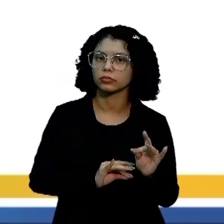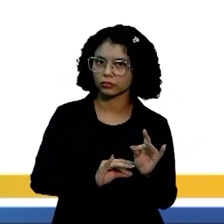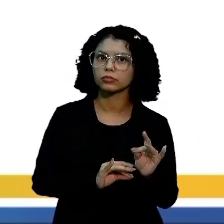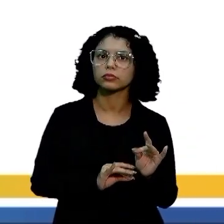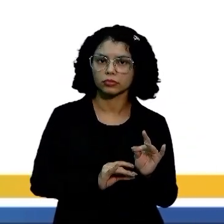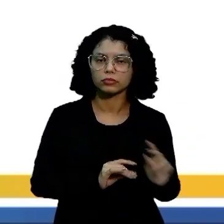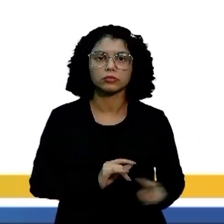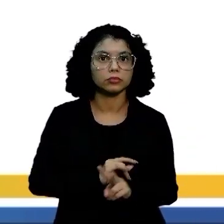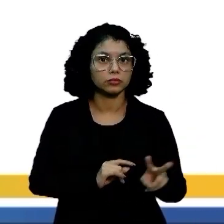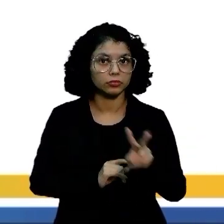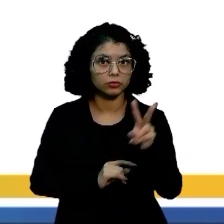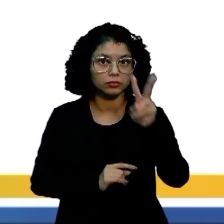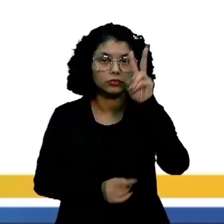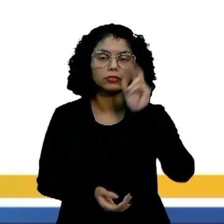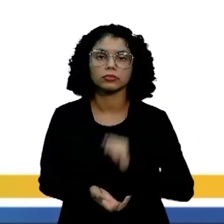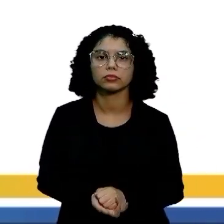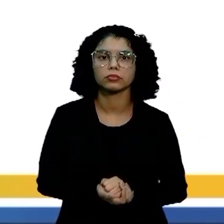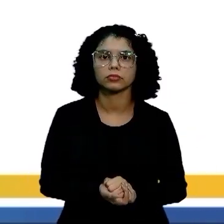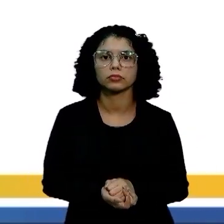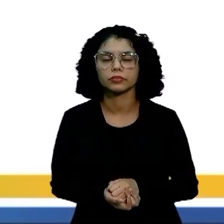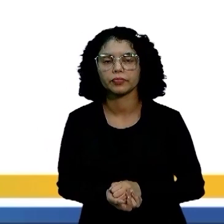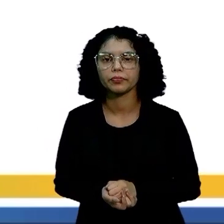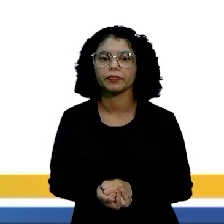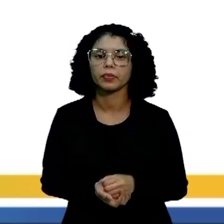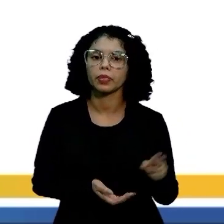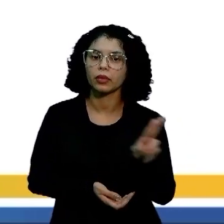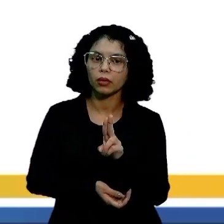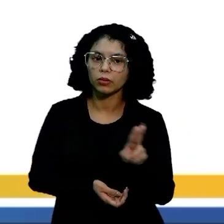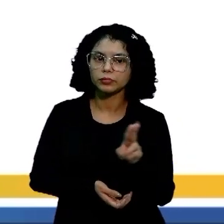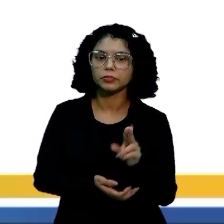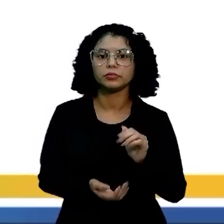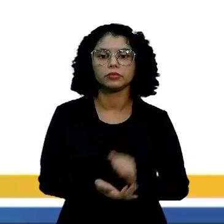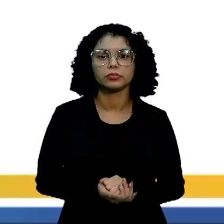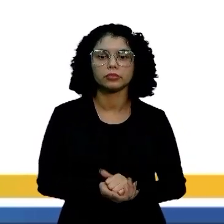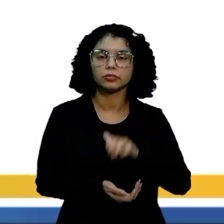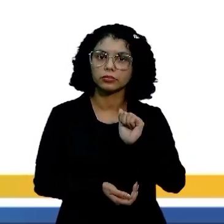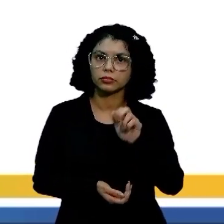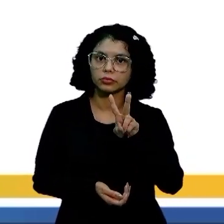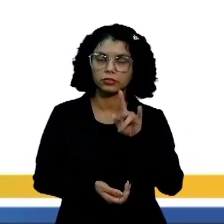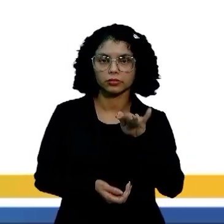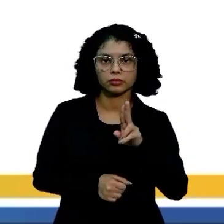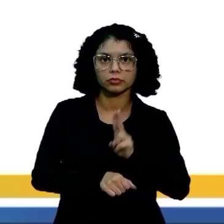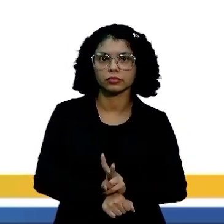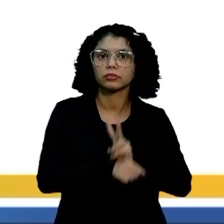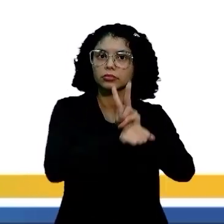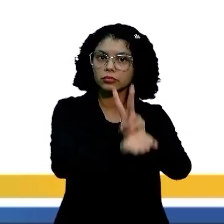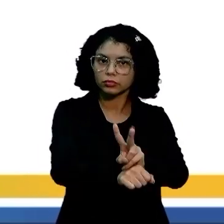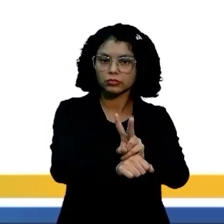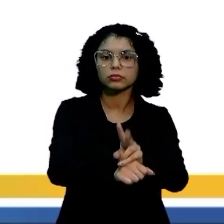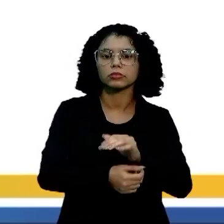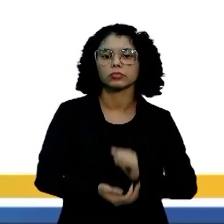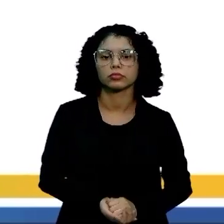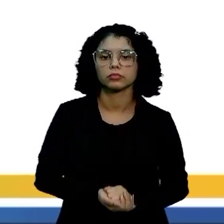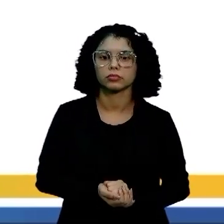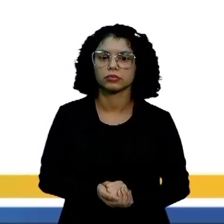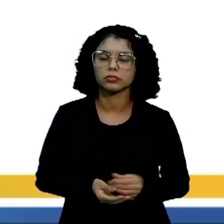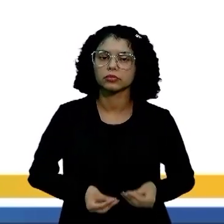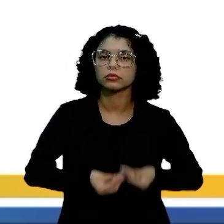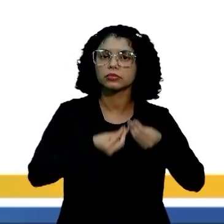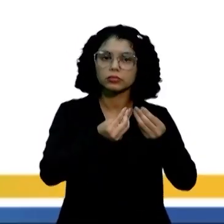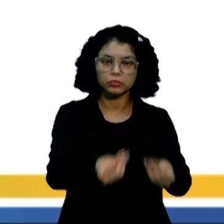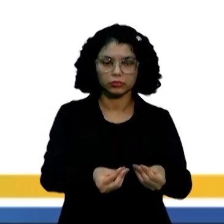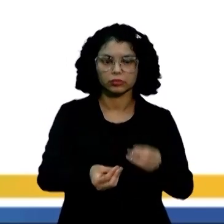muito valorizados. Essa obra aí se chama A Virgem Entrega o Menino Jesus a Santo Antônio de